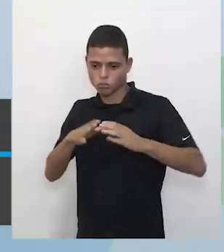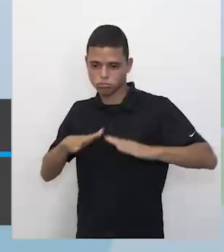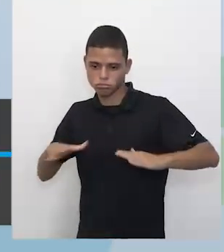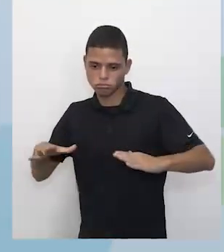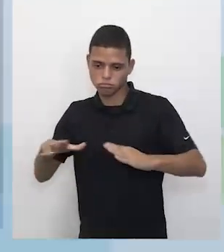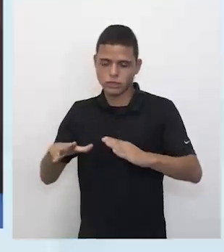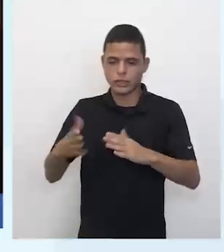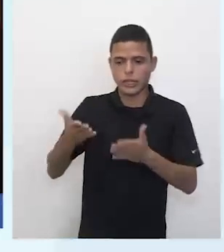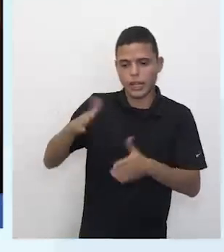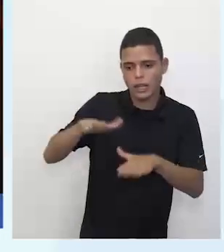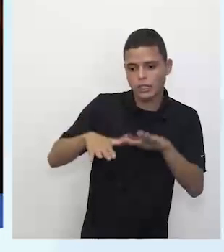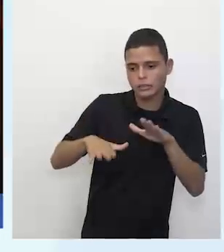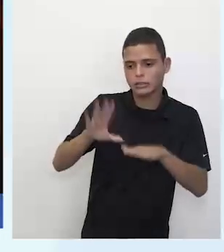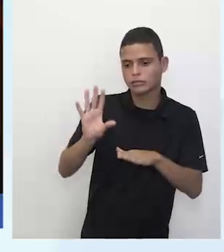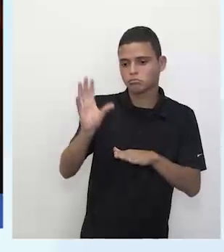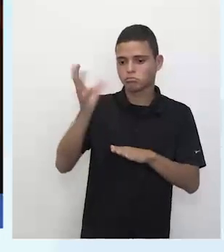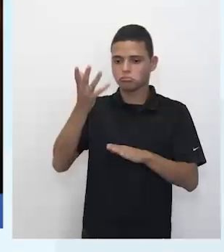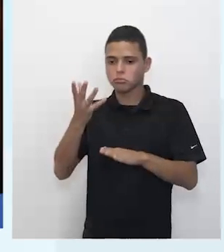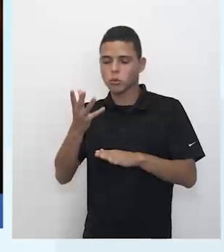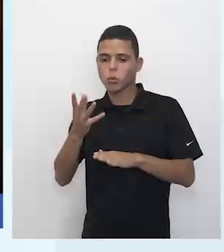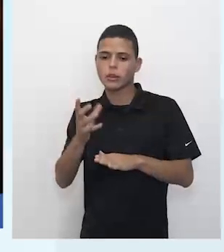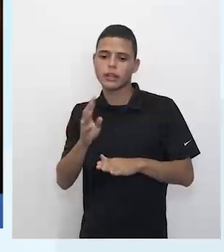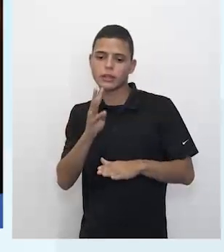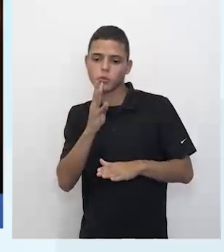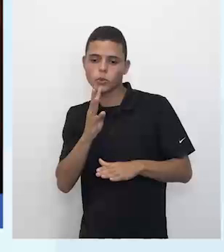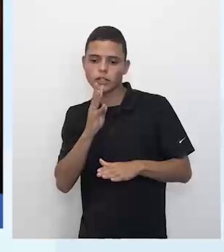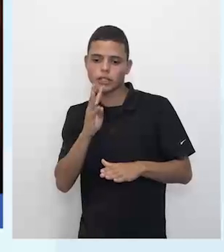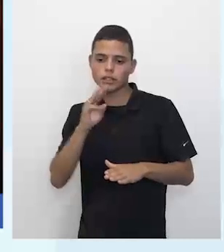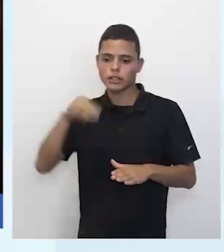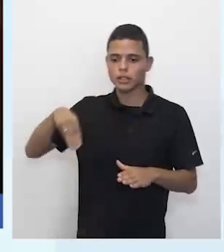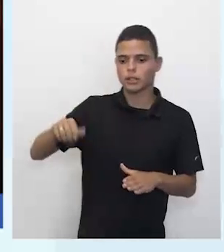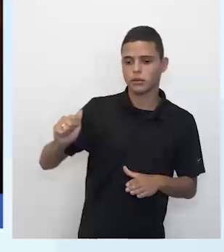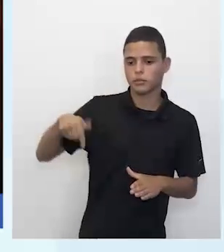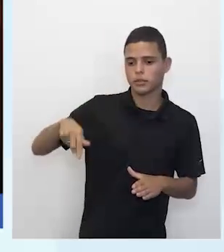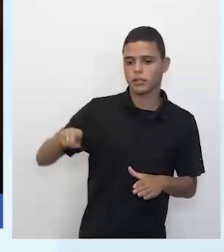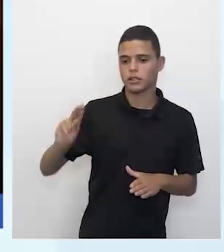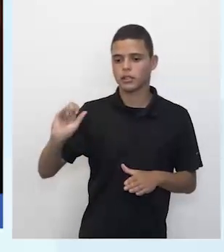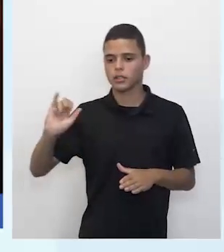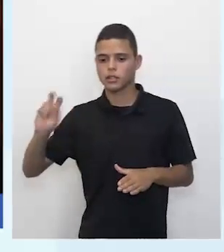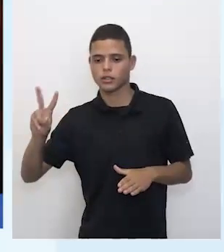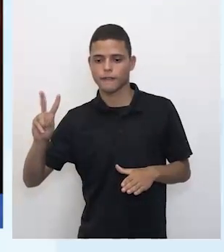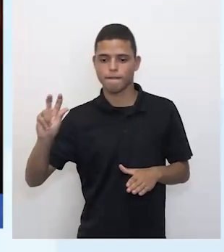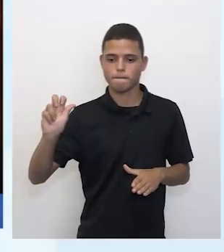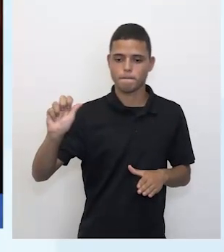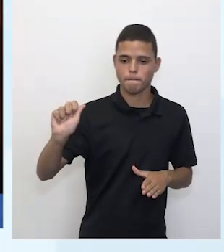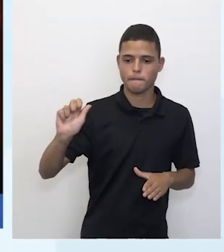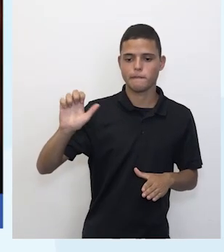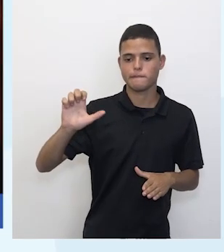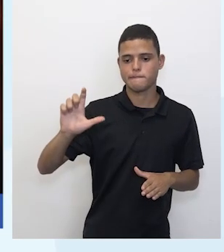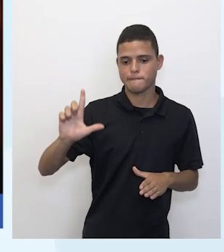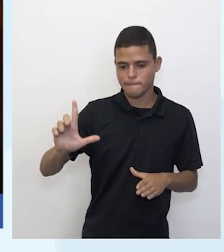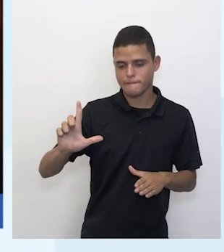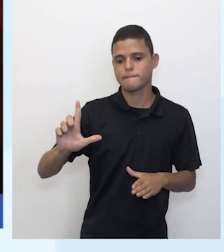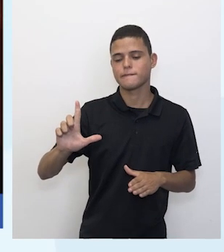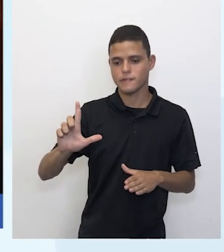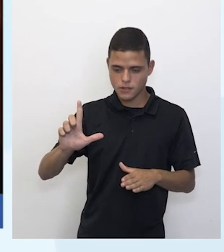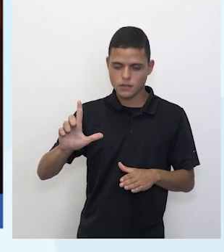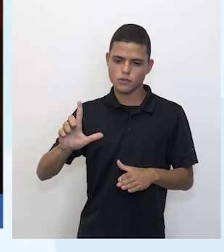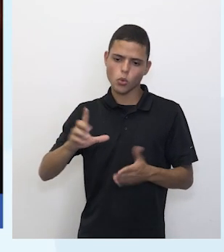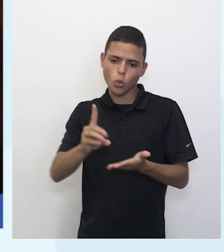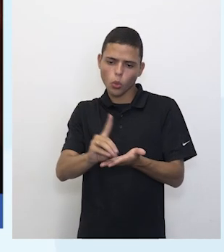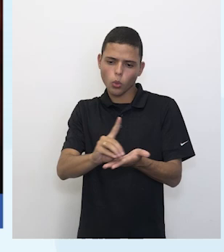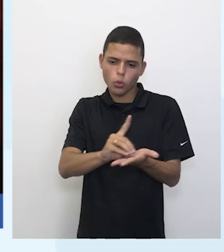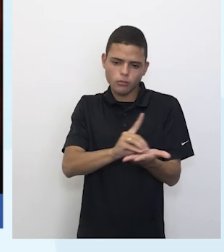de 1513. E nessa obra, o Príncipe, logo no comecinho, ele já usa lá a palavra